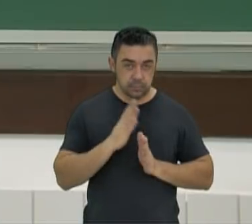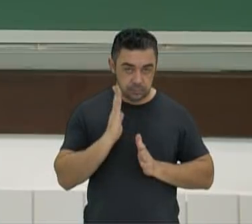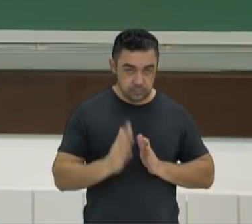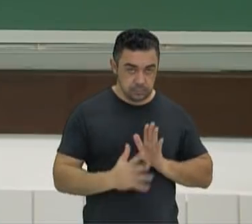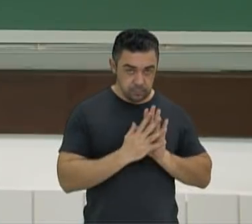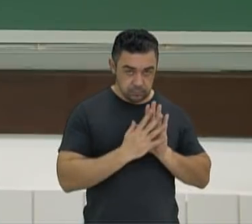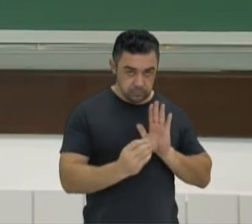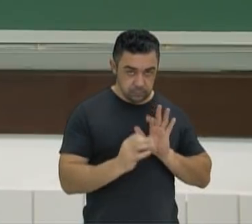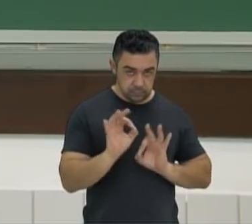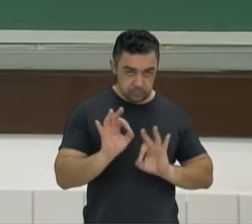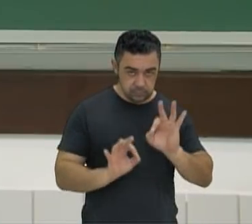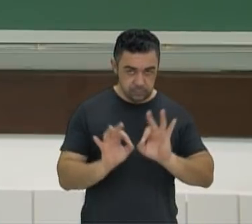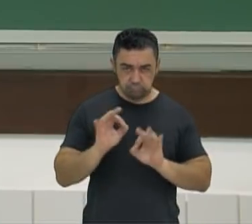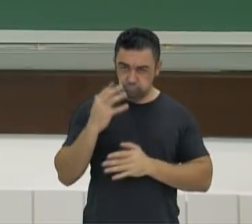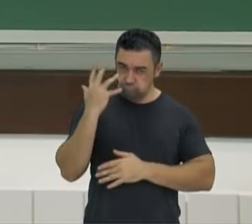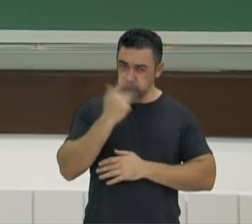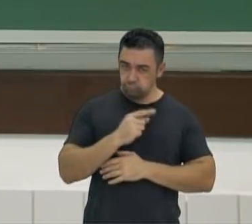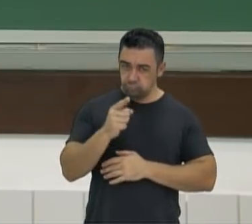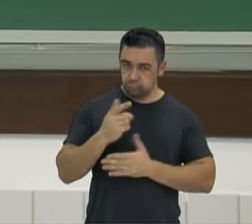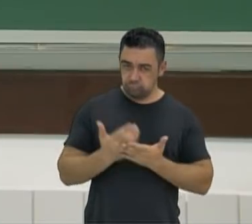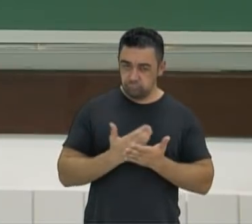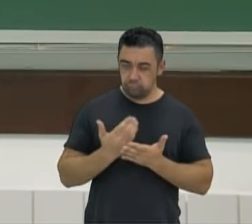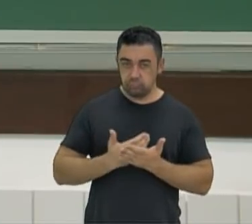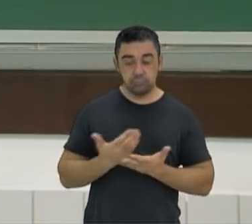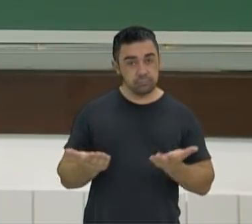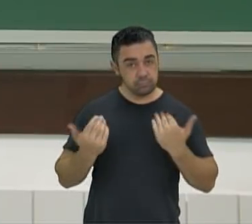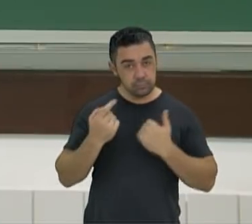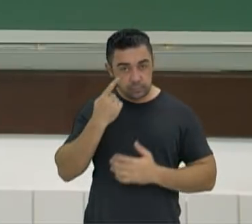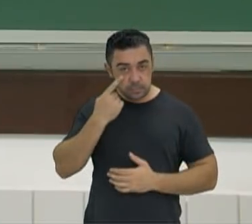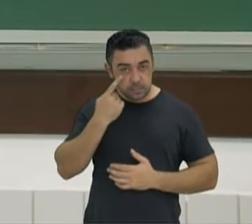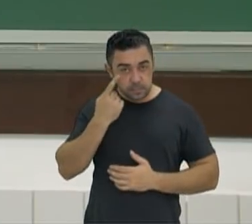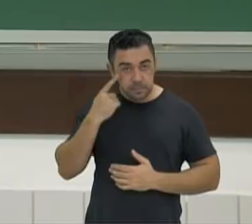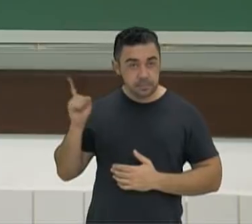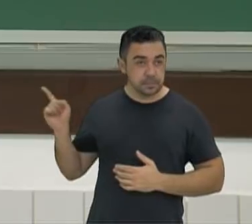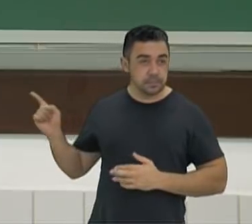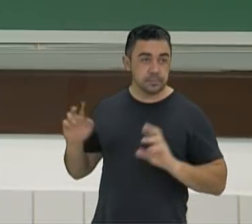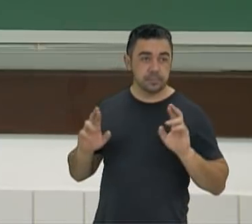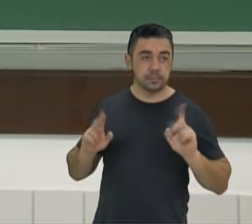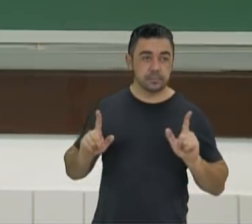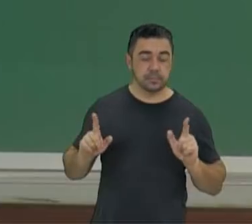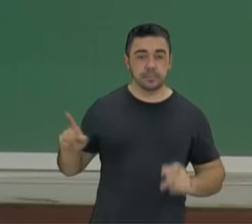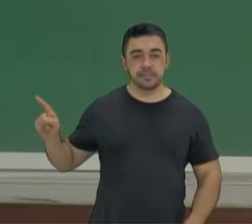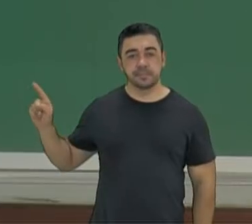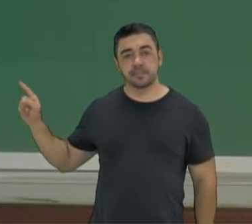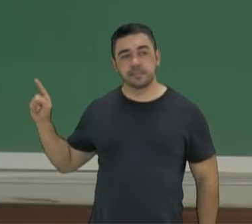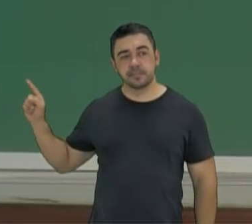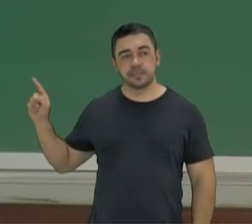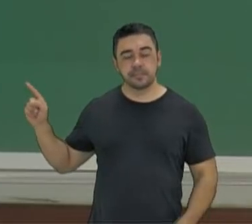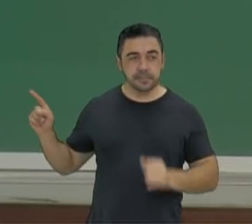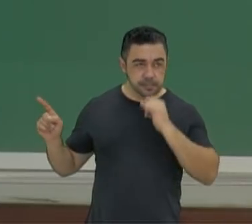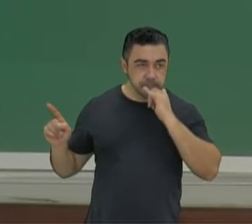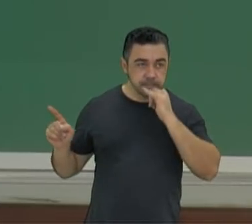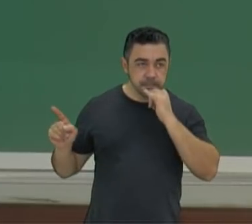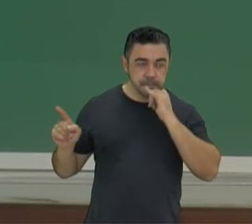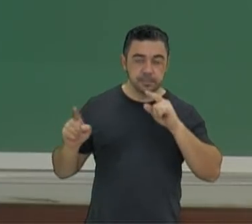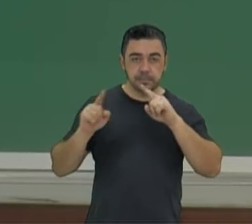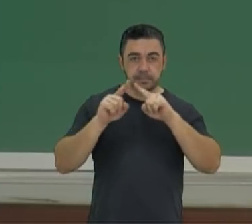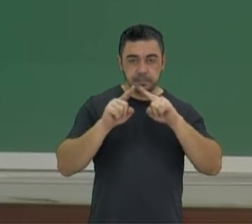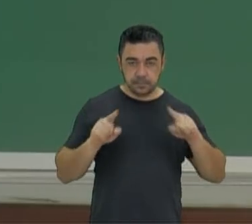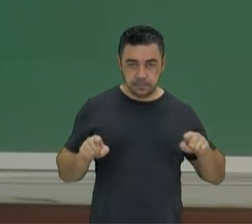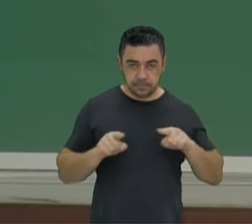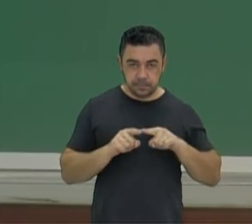Copiaram? Bem organizado, bem bonito no caderno? Vamos olhar aqui as diferenças. Olha esses exemplos aqui. Aqui eu tenho um